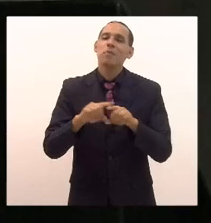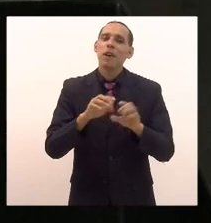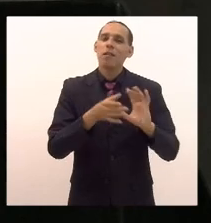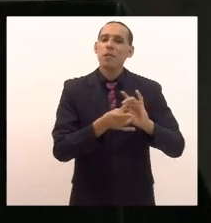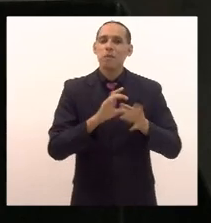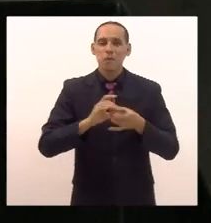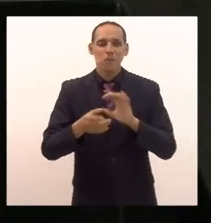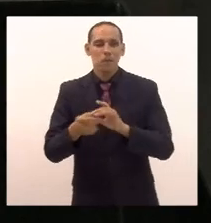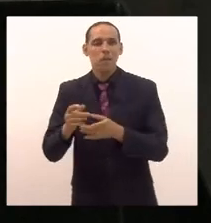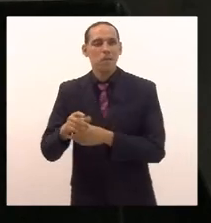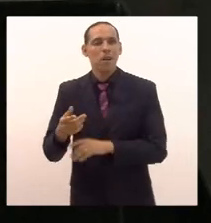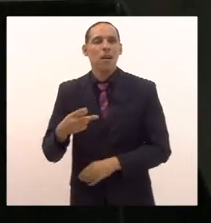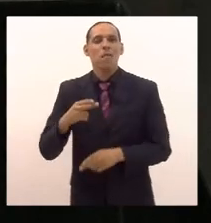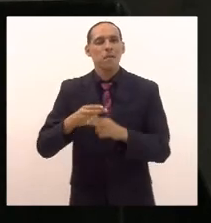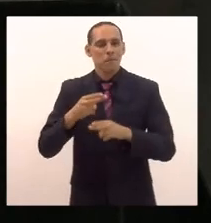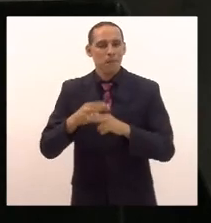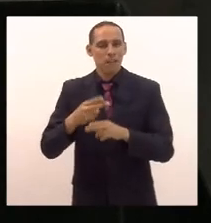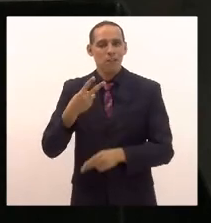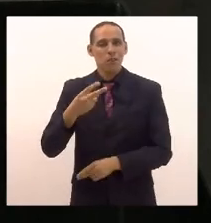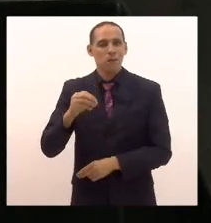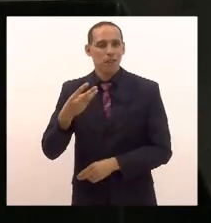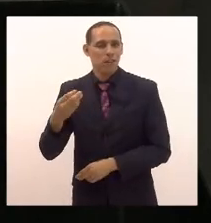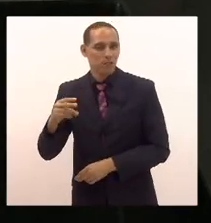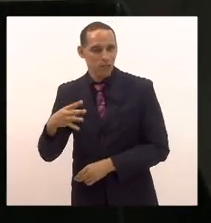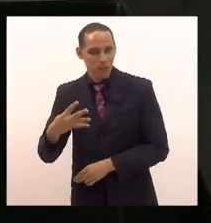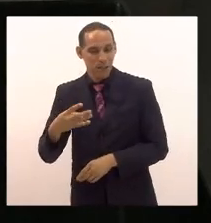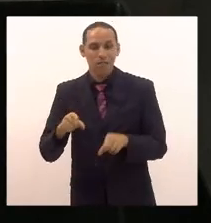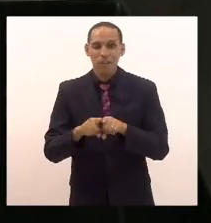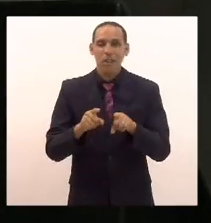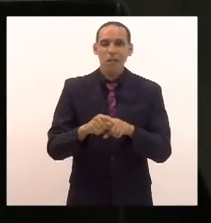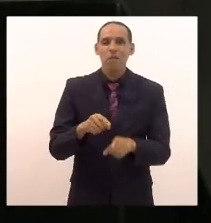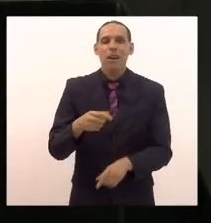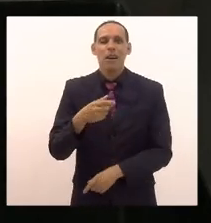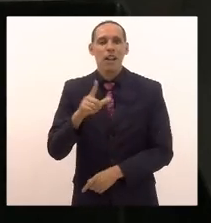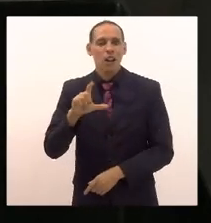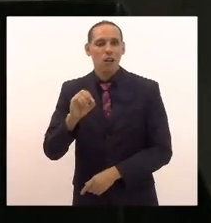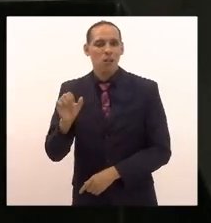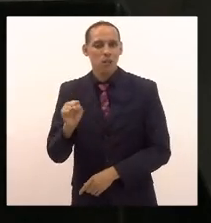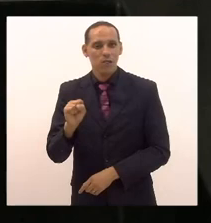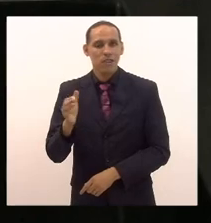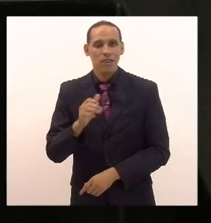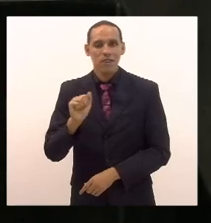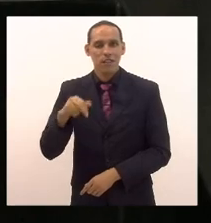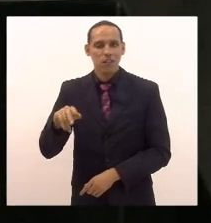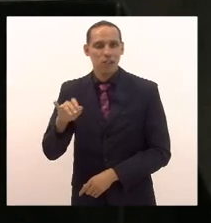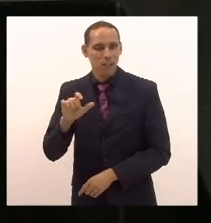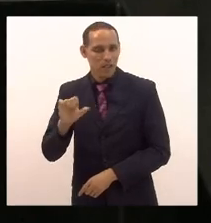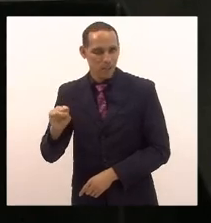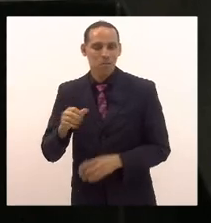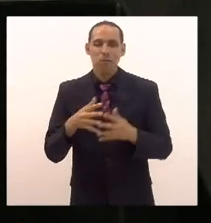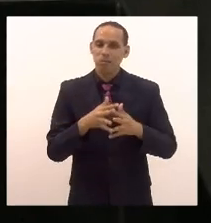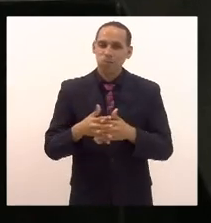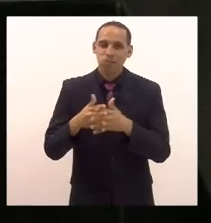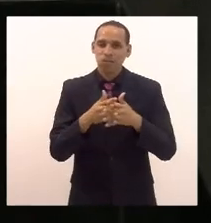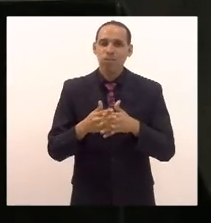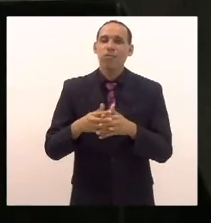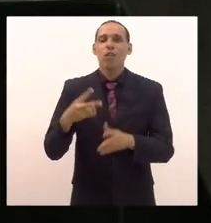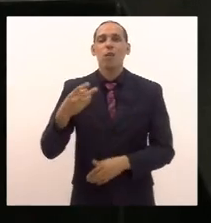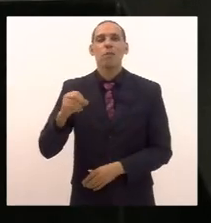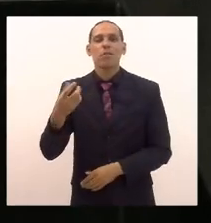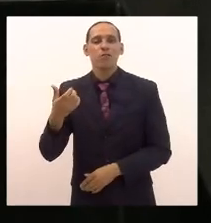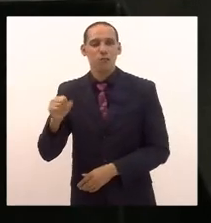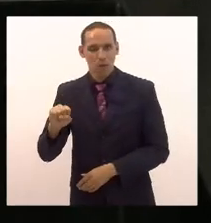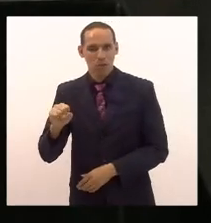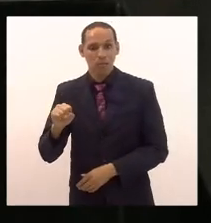pares de 2 a 24 em Los Angeles de 2028 este acordo histórico vai cobrir os dois